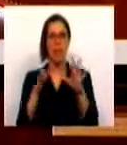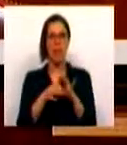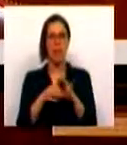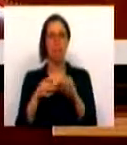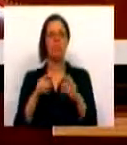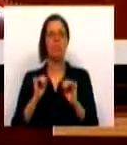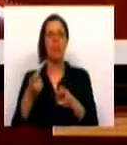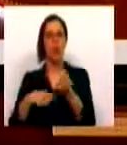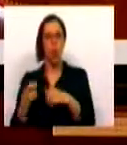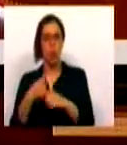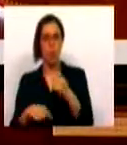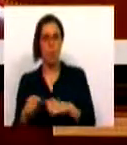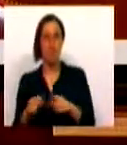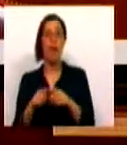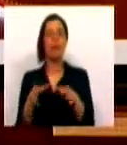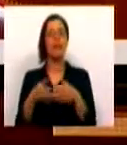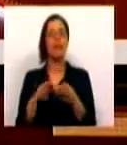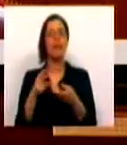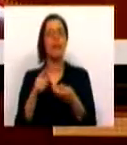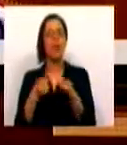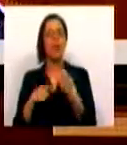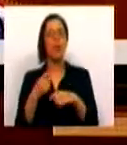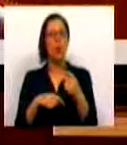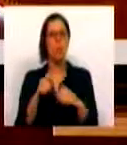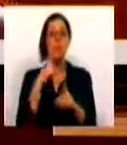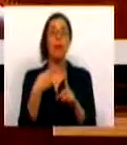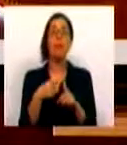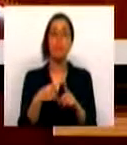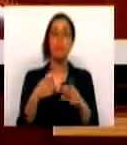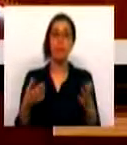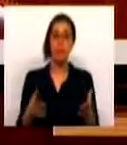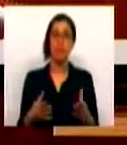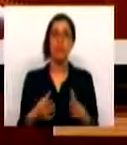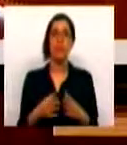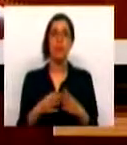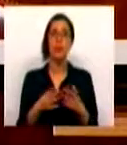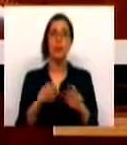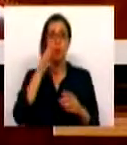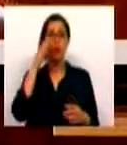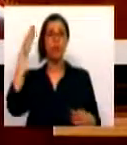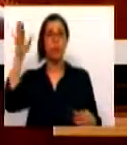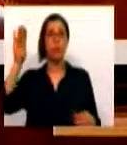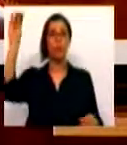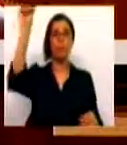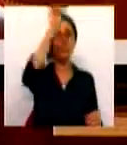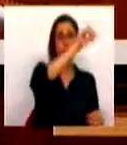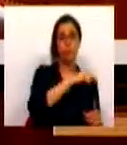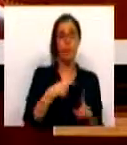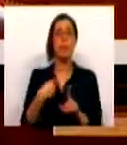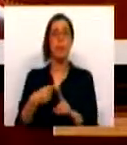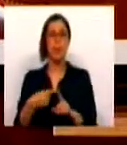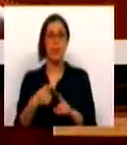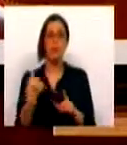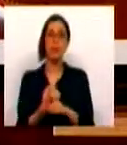de comércio, de forma a que as câmaras de comércio pudessem beneficiar, as câmaras de comércio no estrangeiro, pudessem beneficiar